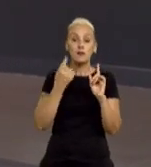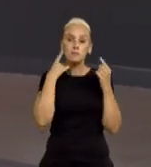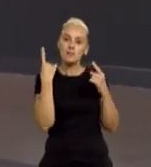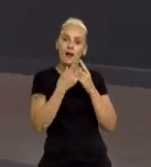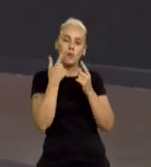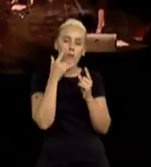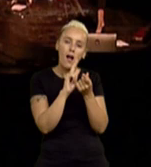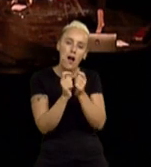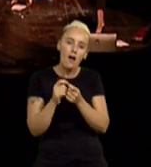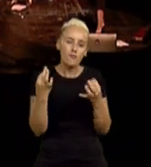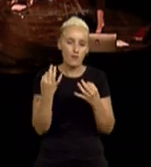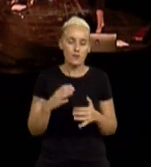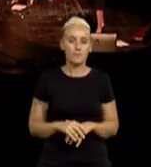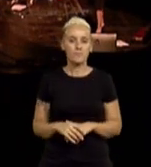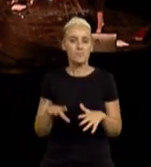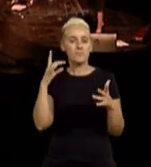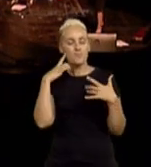reformular um bocadinho as músicas.